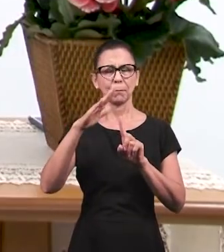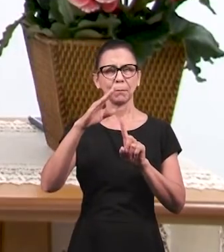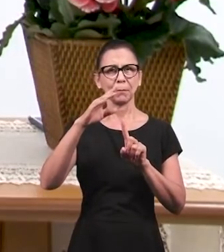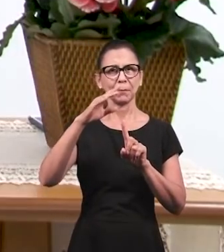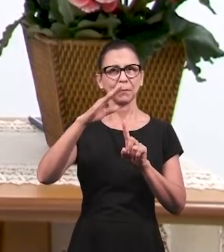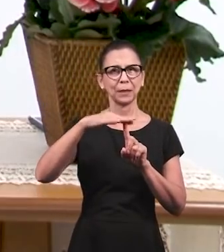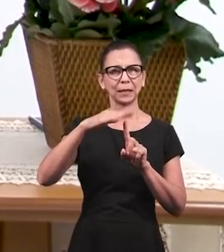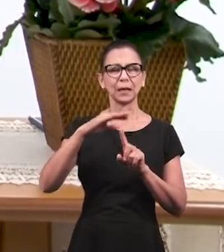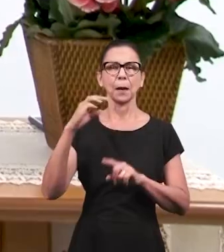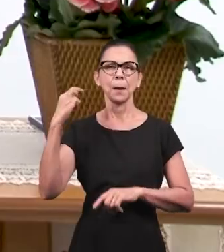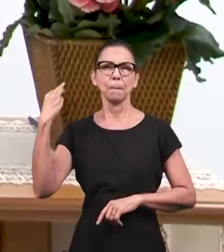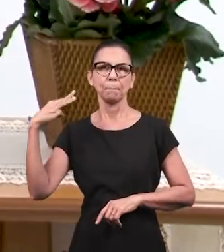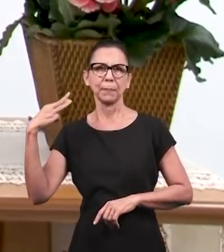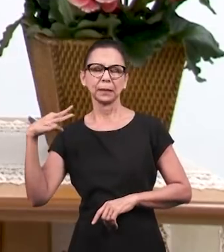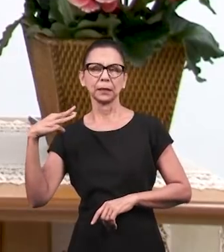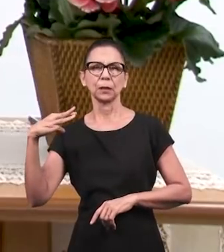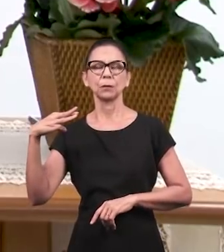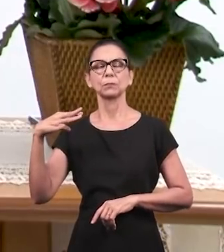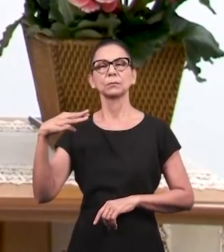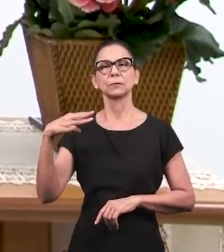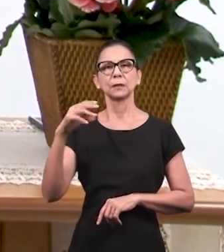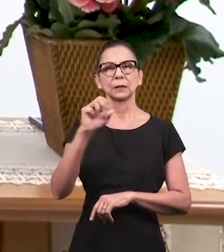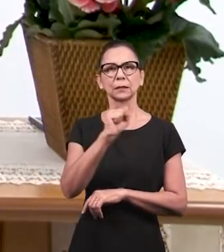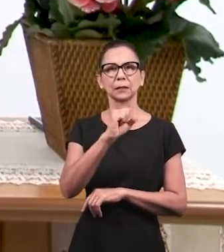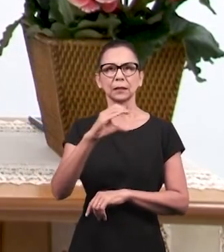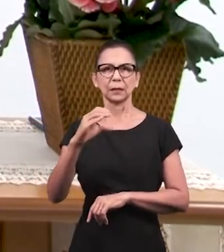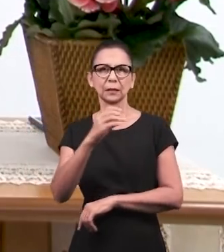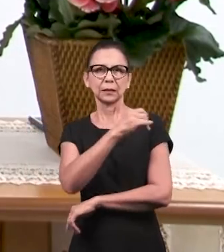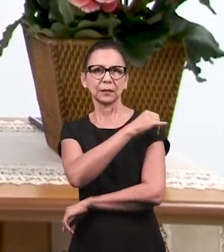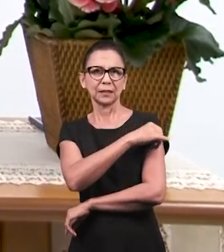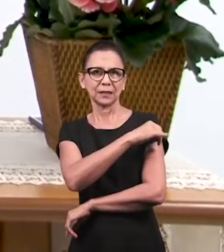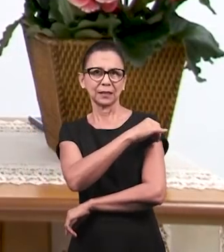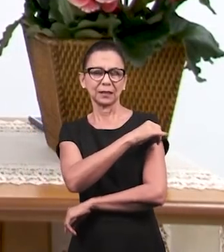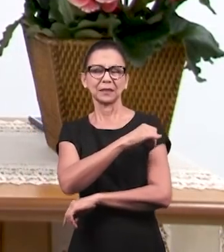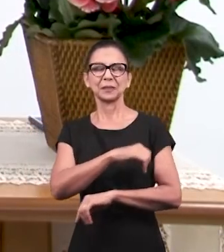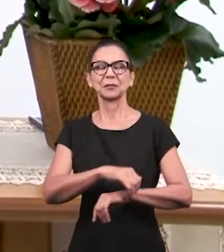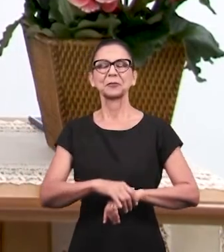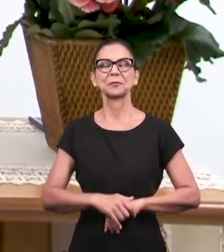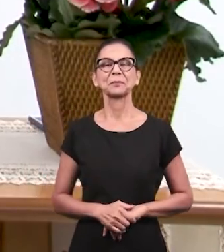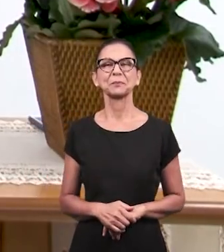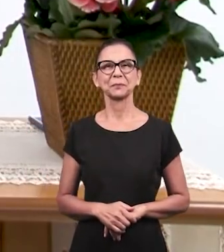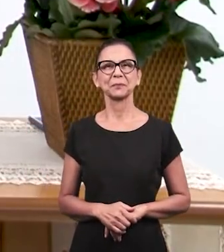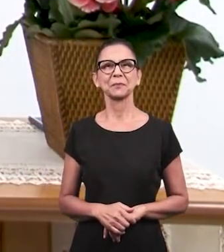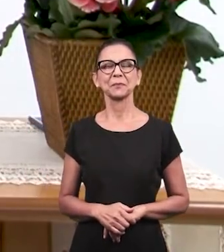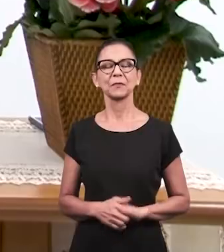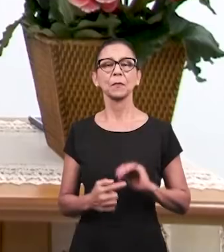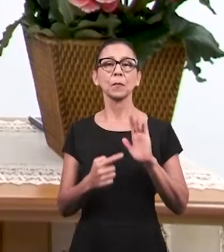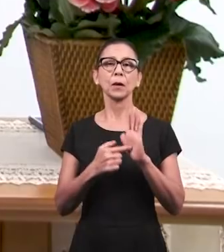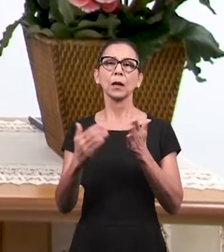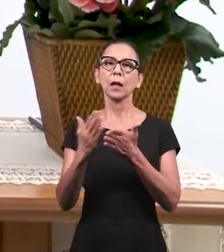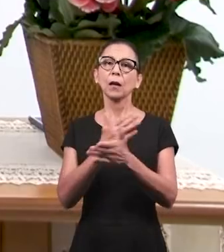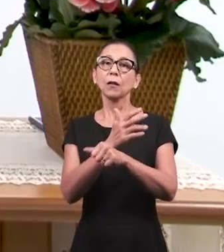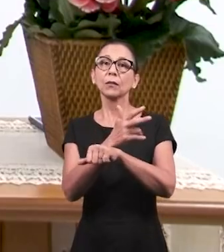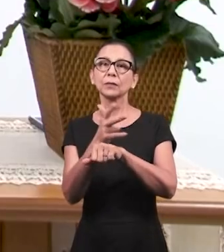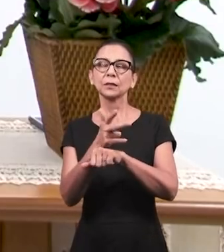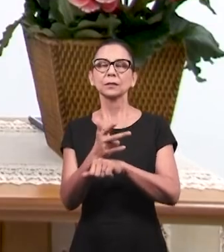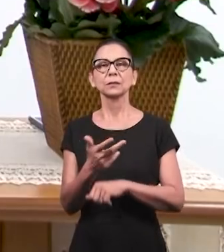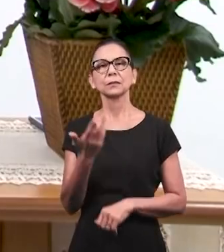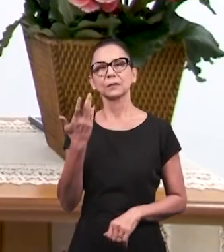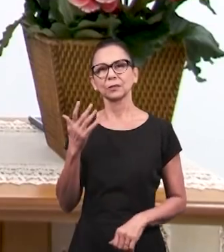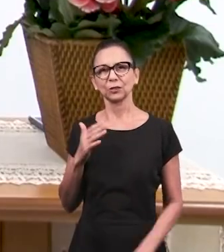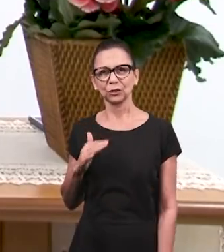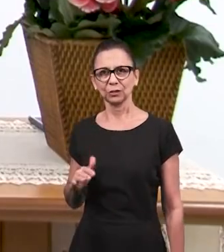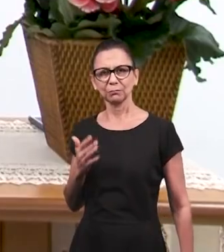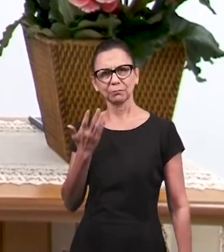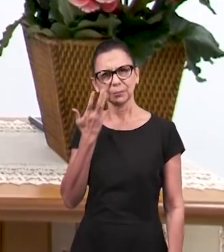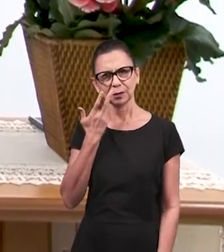Paraná, Maranhão, Minas Gerais, Santa Catarina e Rio de Janeiro. E nós vamos agora apresentar alguns vídeos de